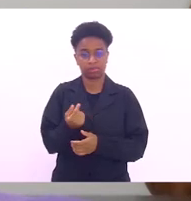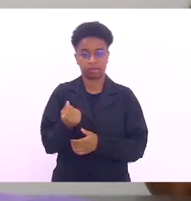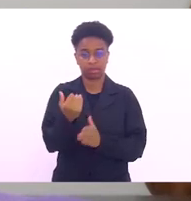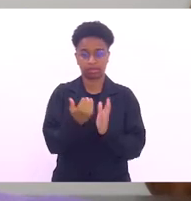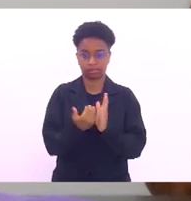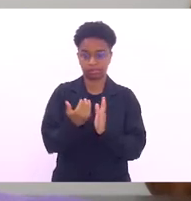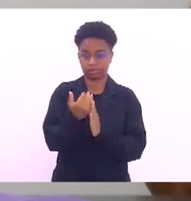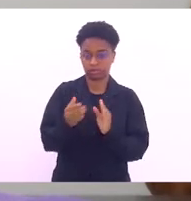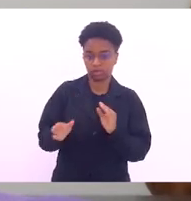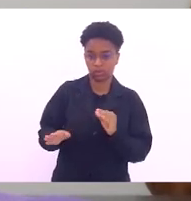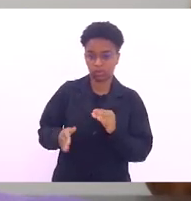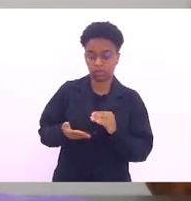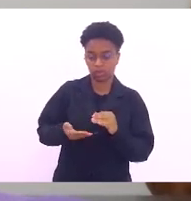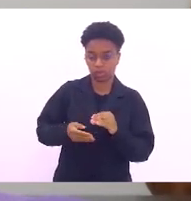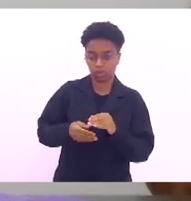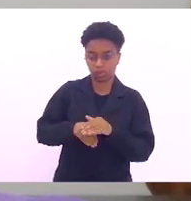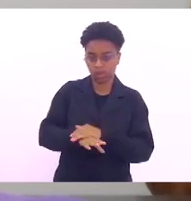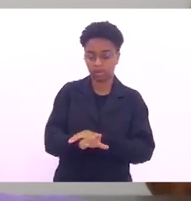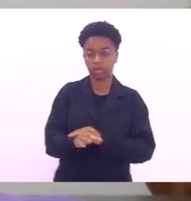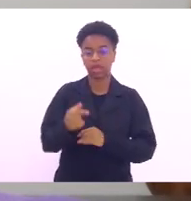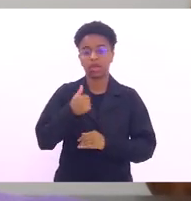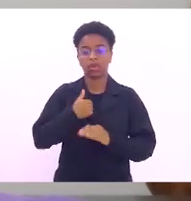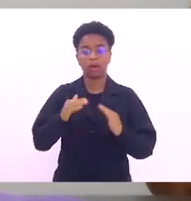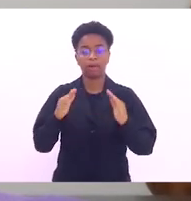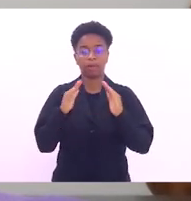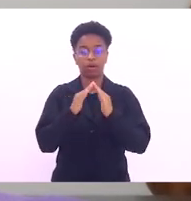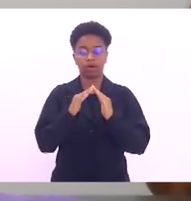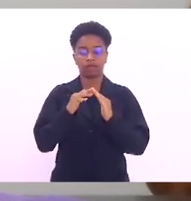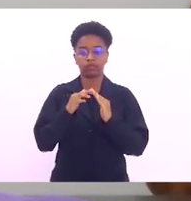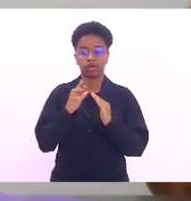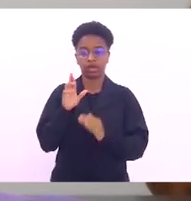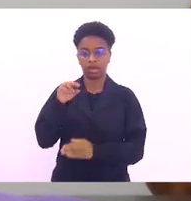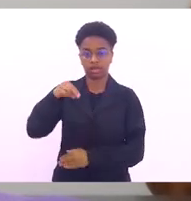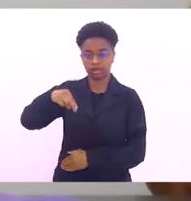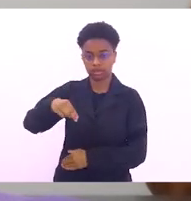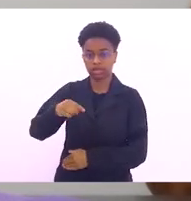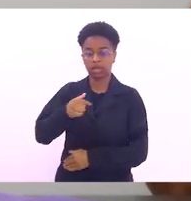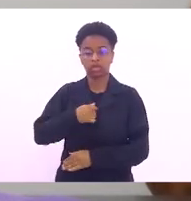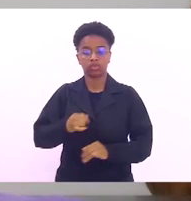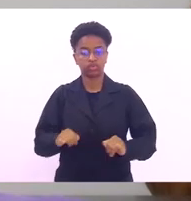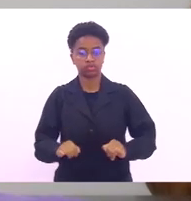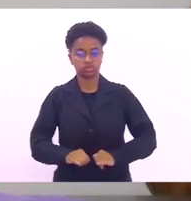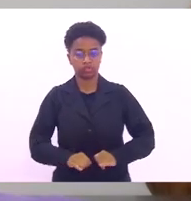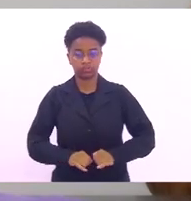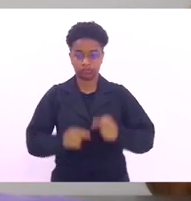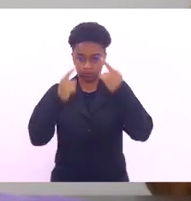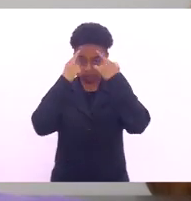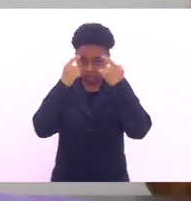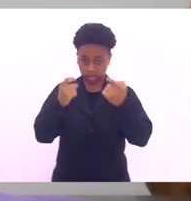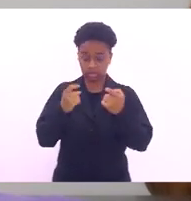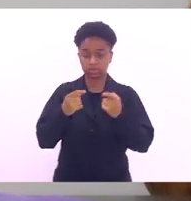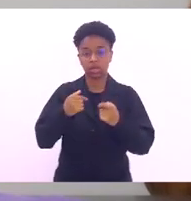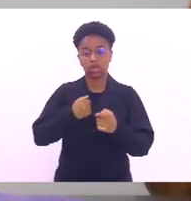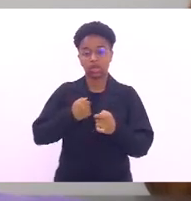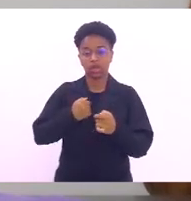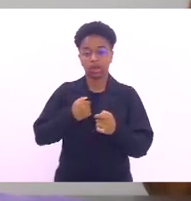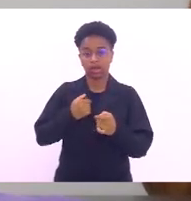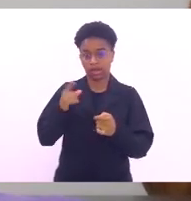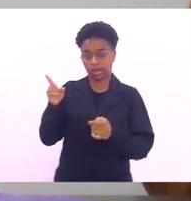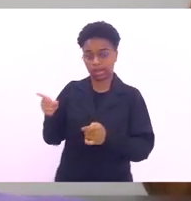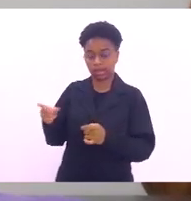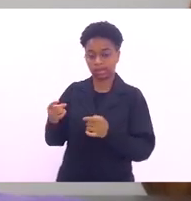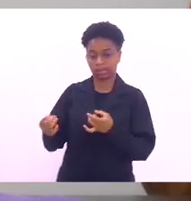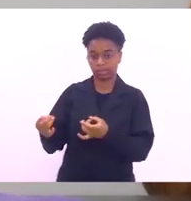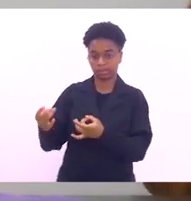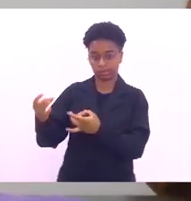do Norte quando sofria a última violência foi praticamente posta para fora do apartamento onde morava com minha filha e uma